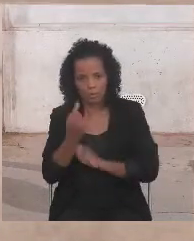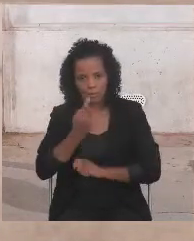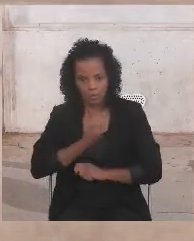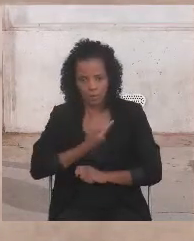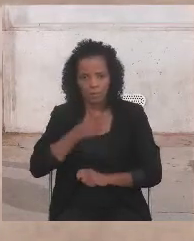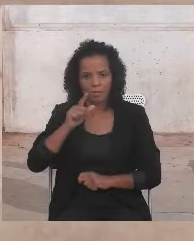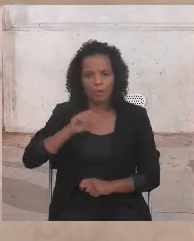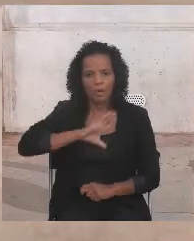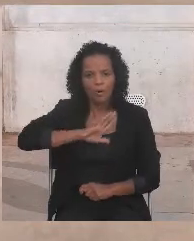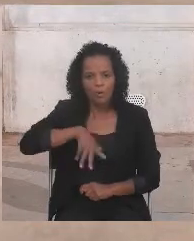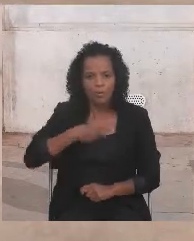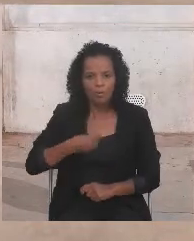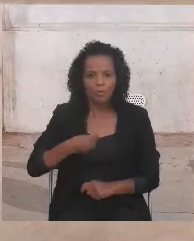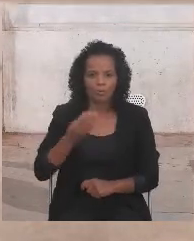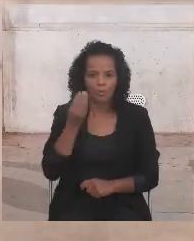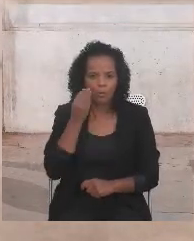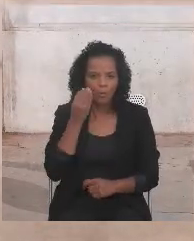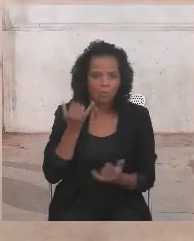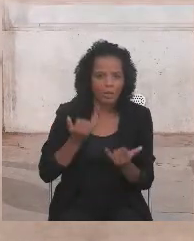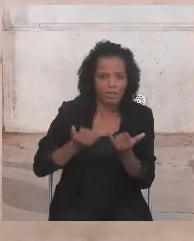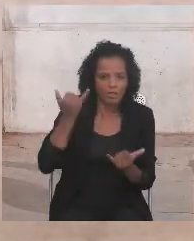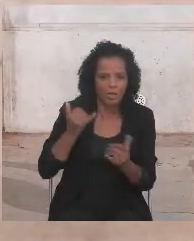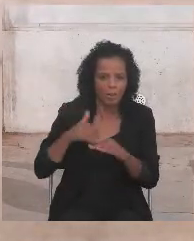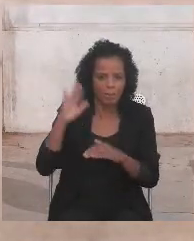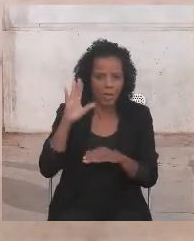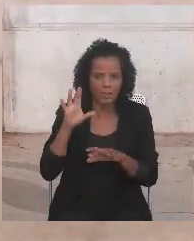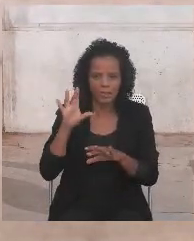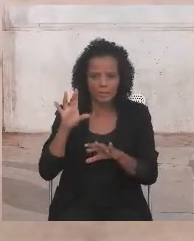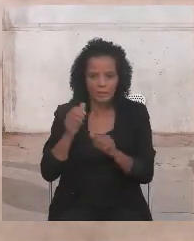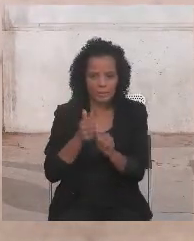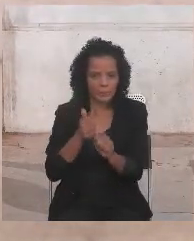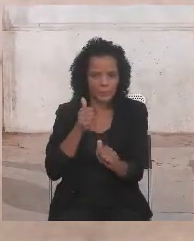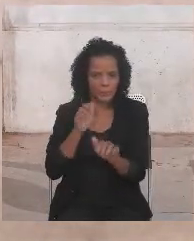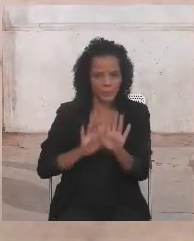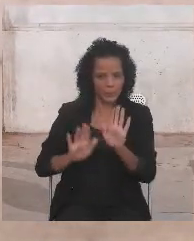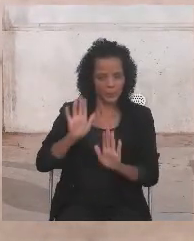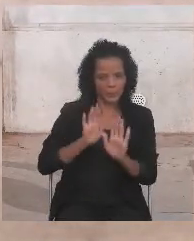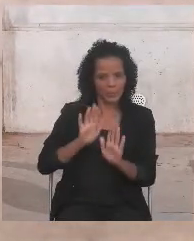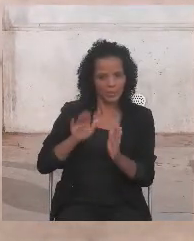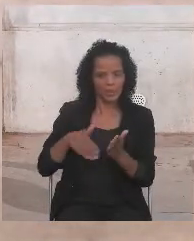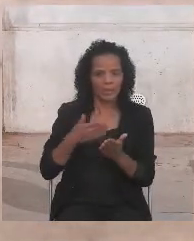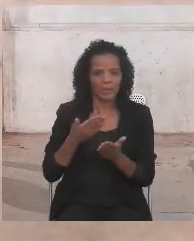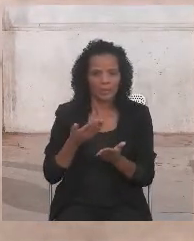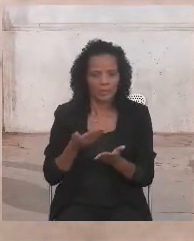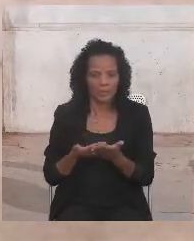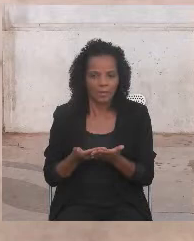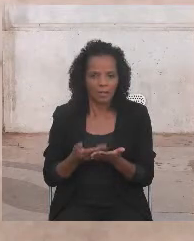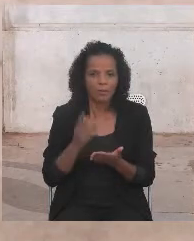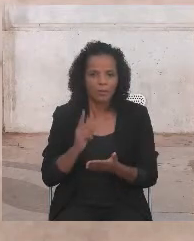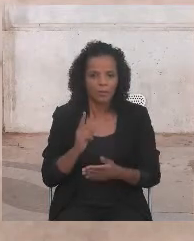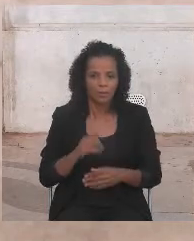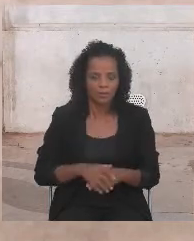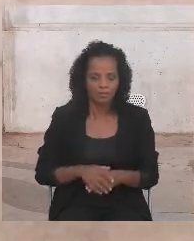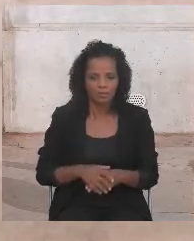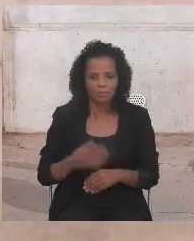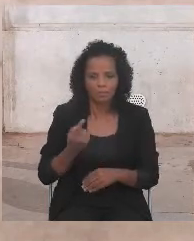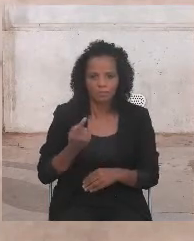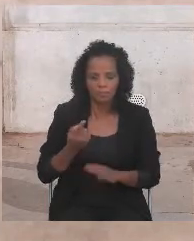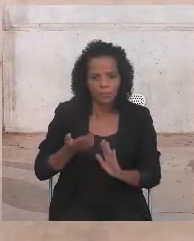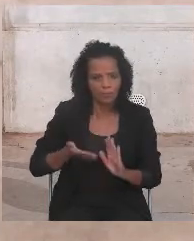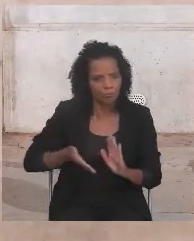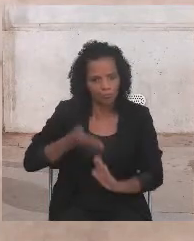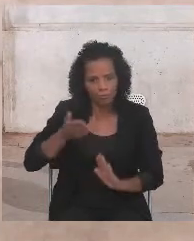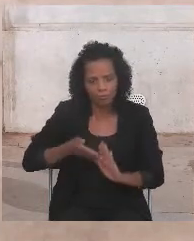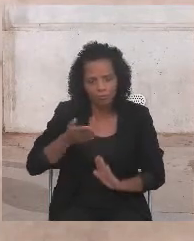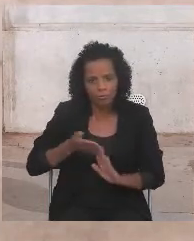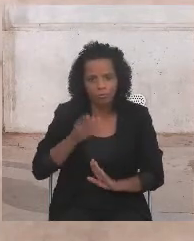cada vez mais digital e intangível, revela-se mais do que nunca urgente